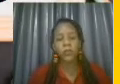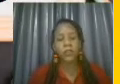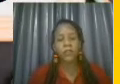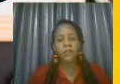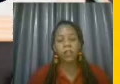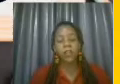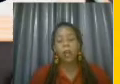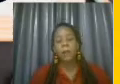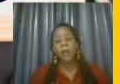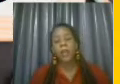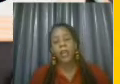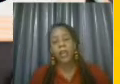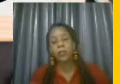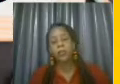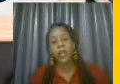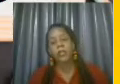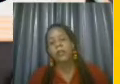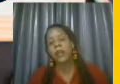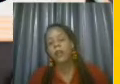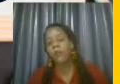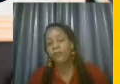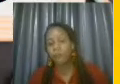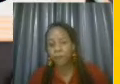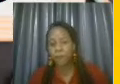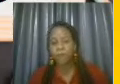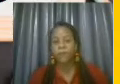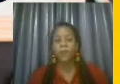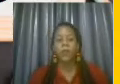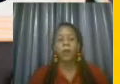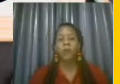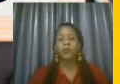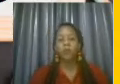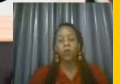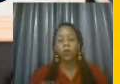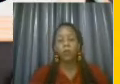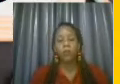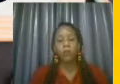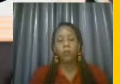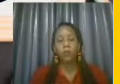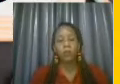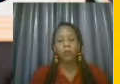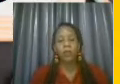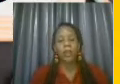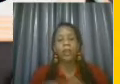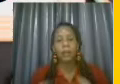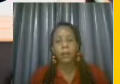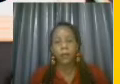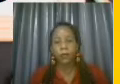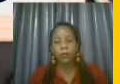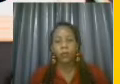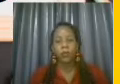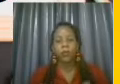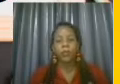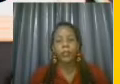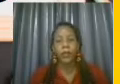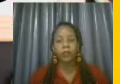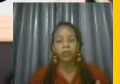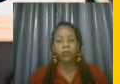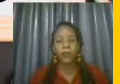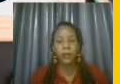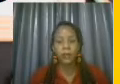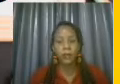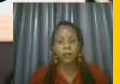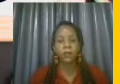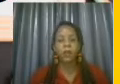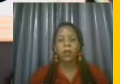condições possíveis para que eles pudessem ali conviver. Então, todo o tratamento dos negros